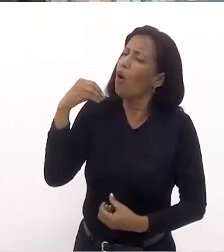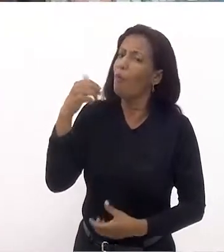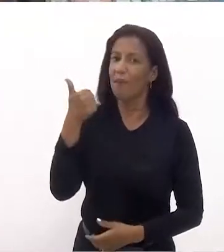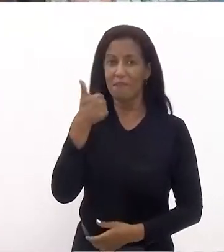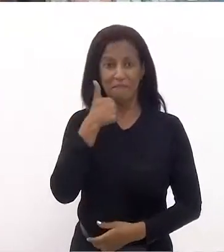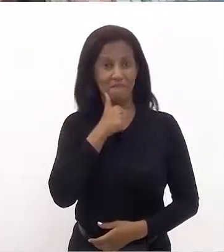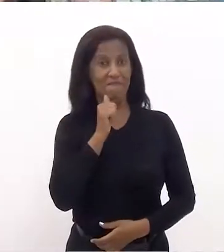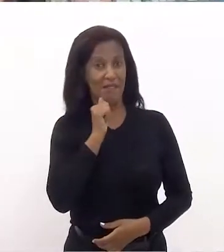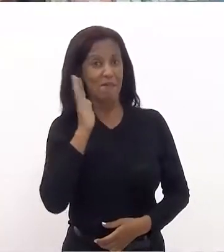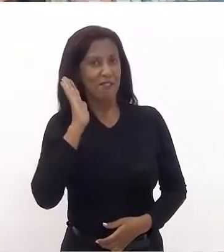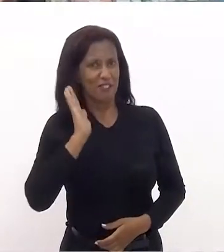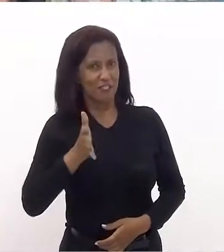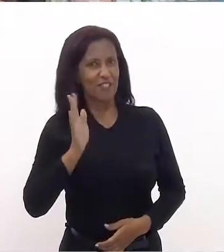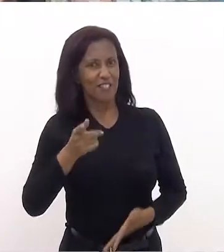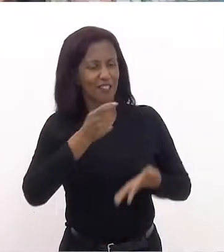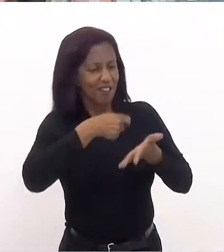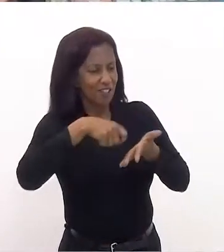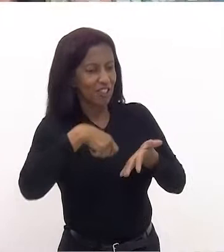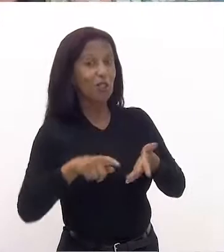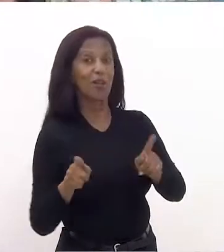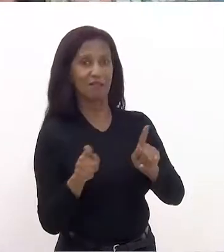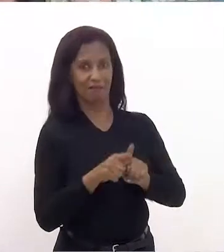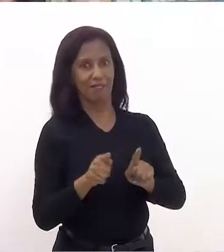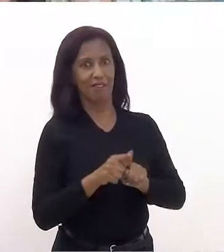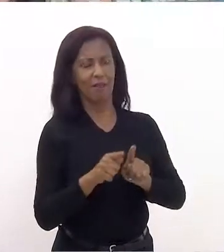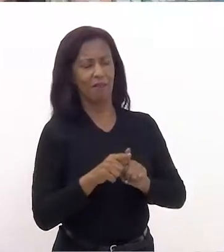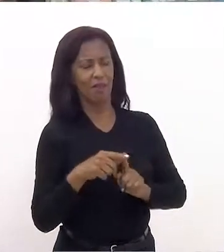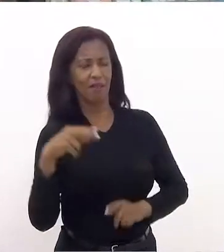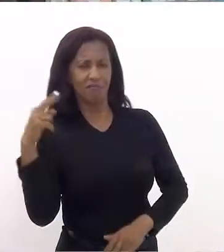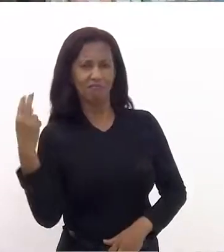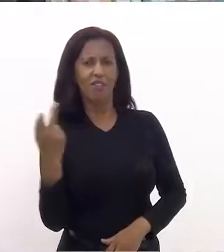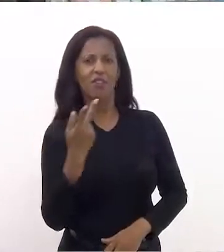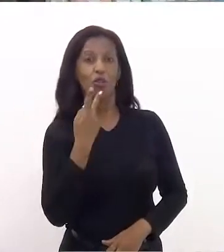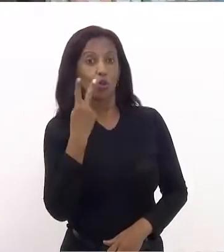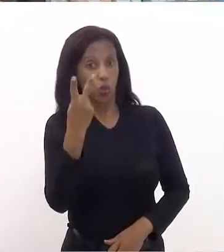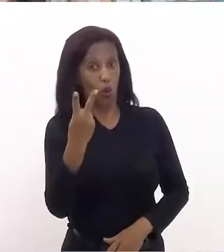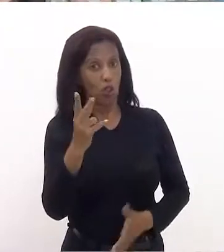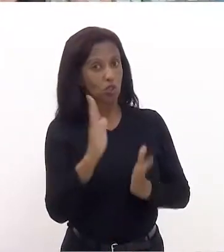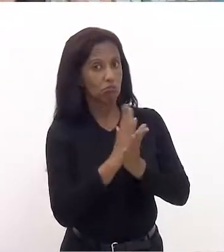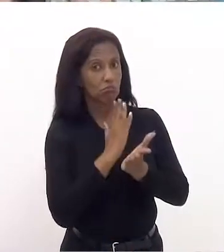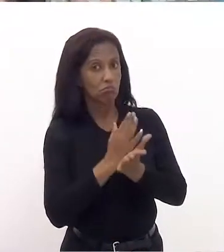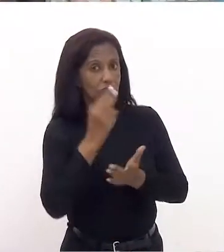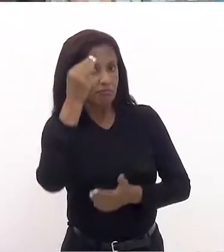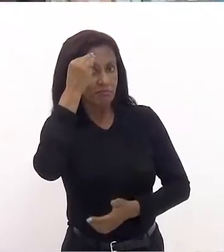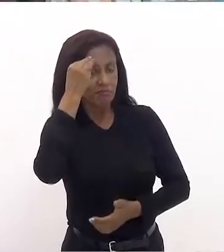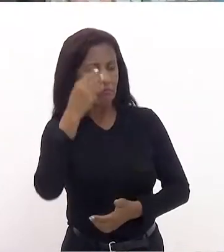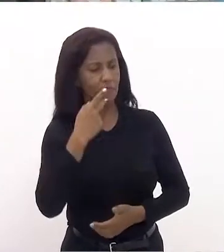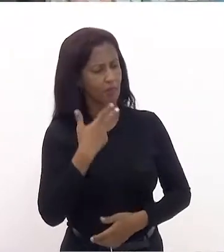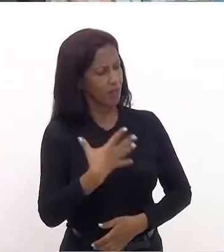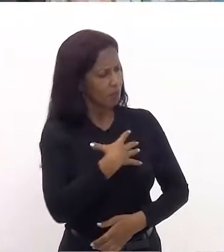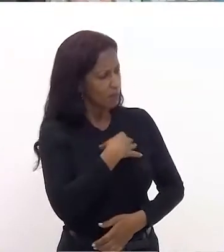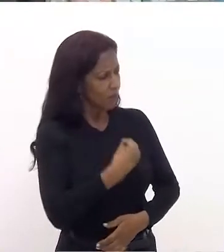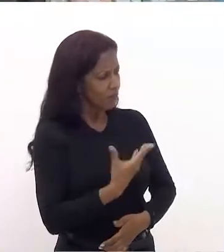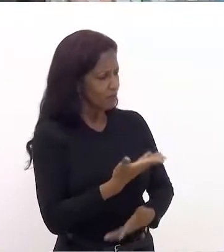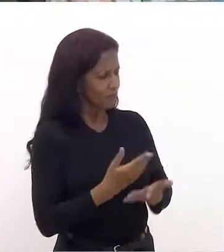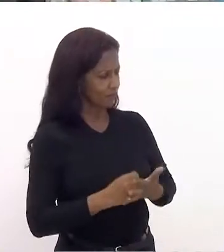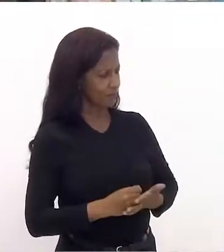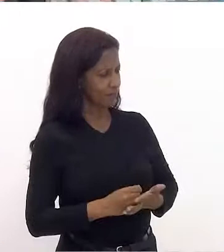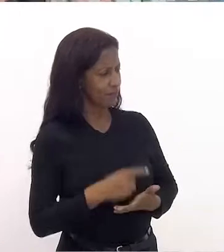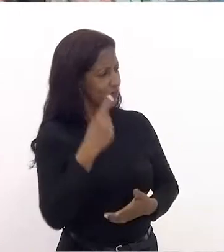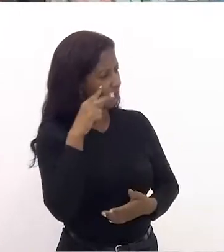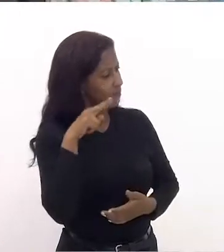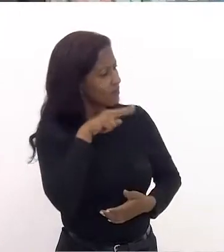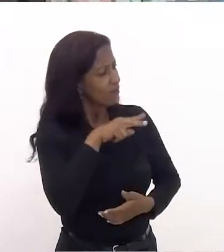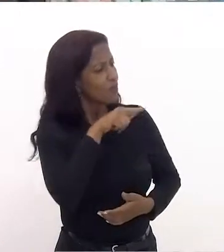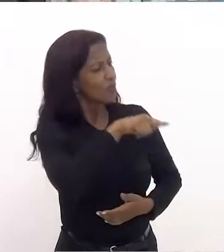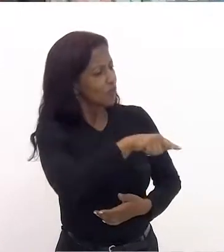Minha mãe, que foi escritora também, 2 livros de memória, minha mãe diz, meu filho, ela